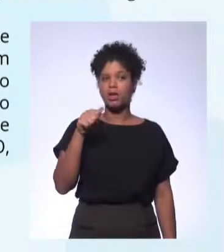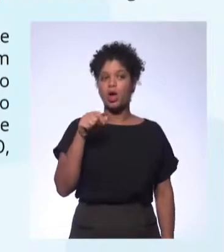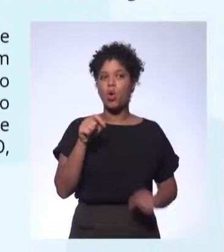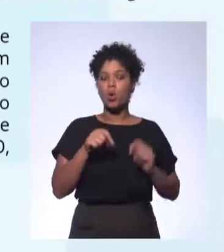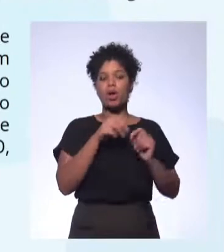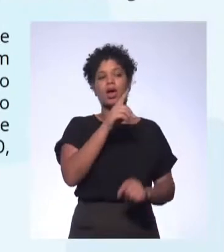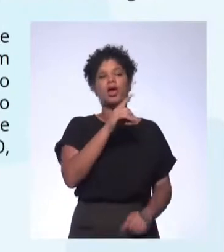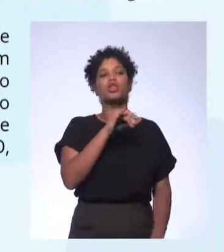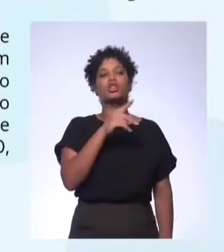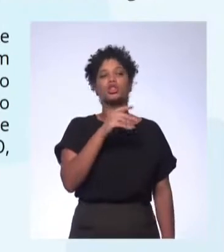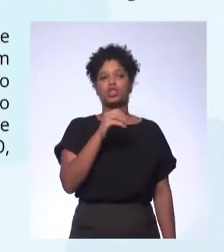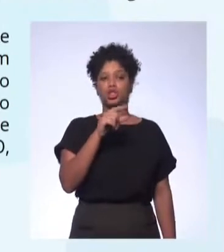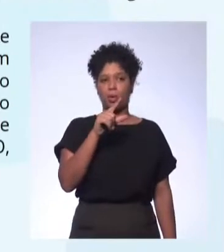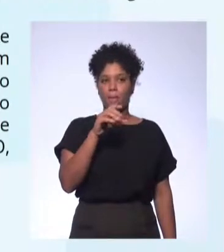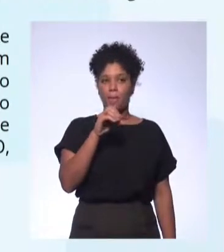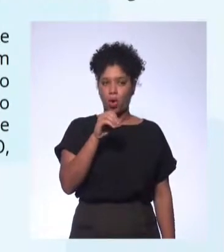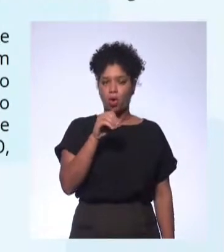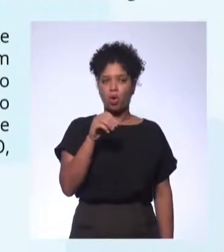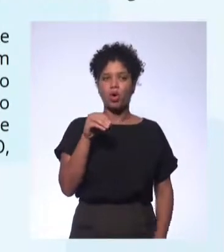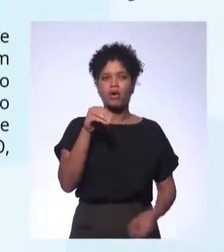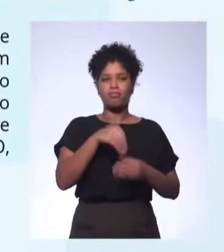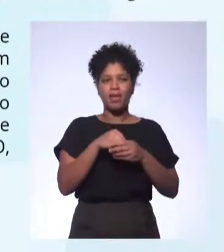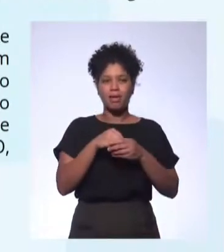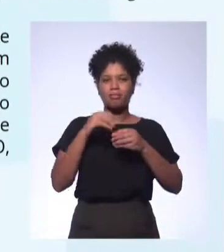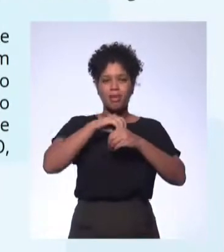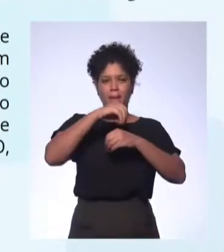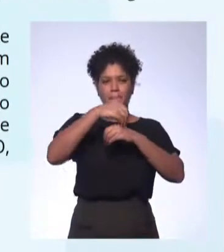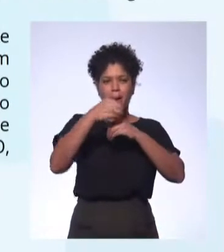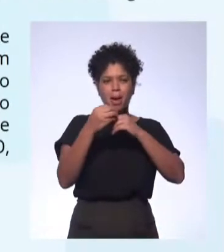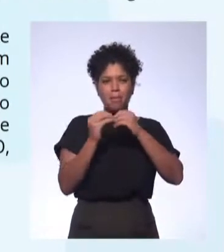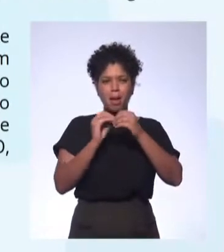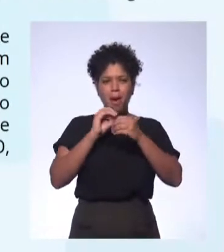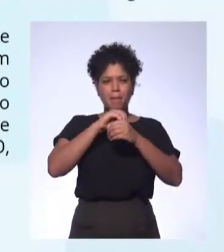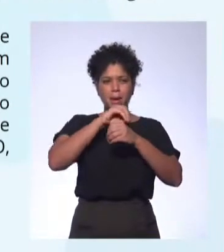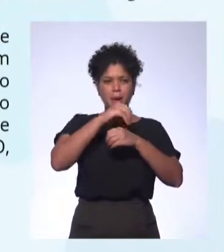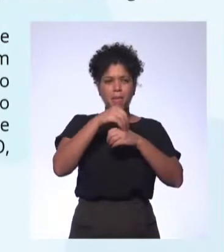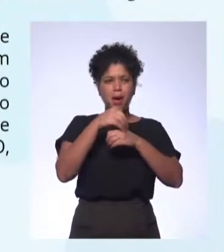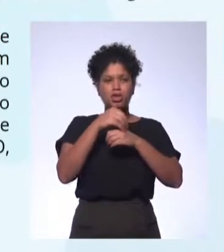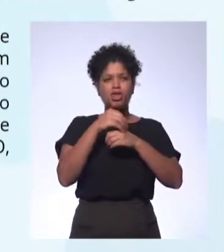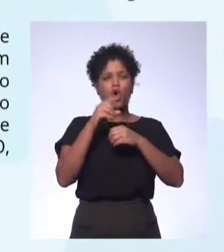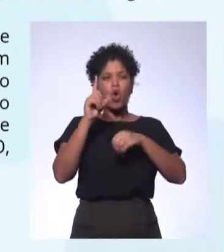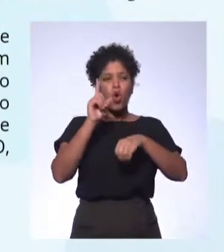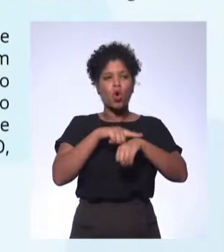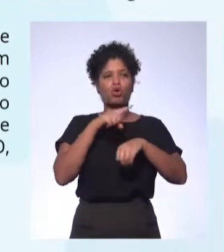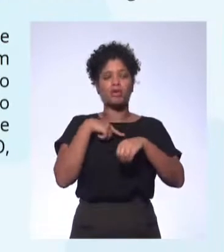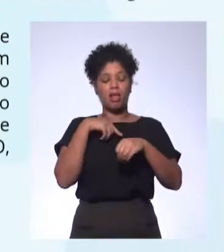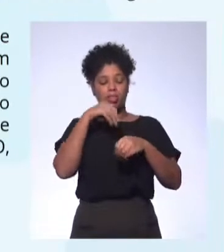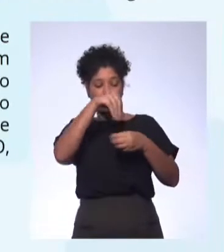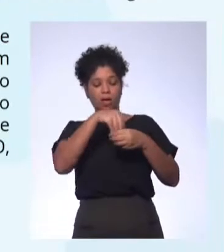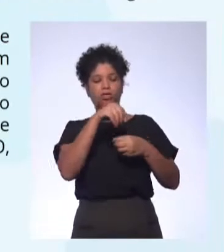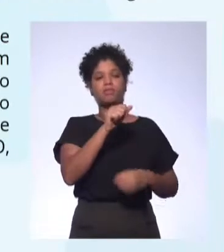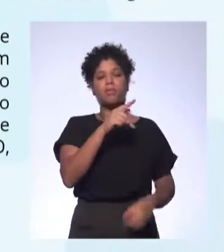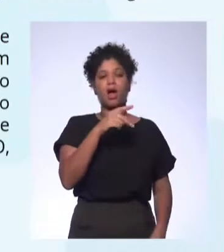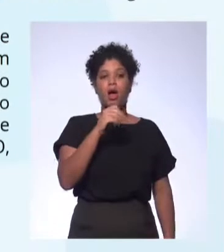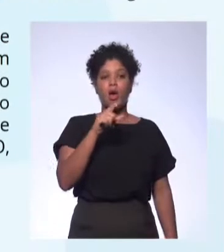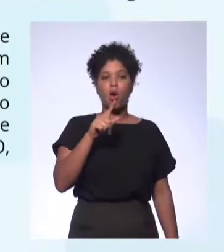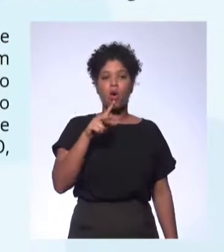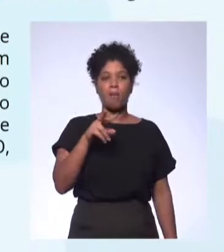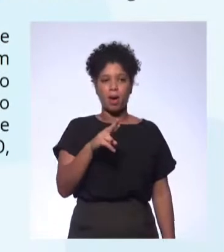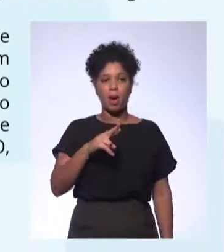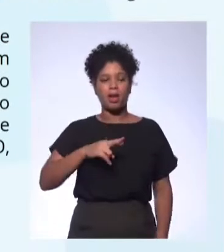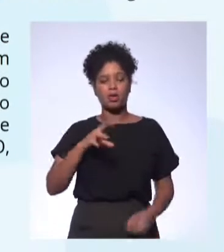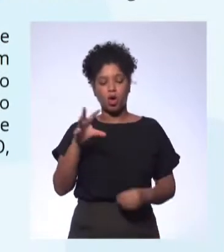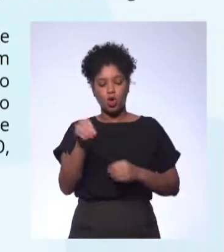permanente de uma das moléculas polar induz um dipolo instantâneo na Apolar essa